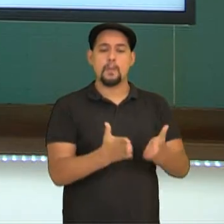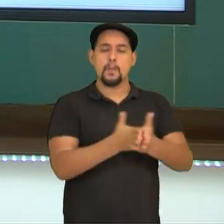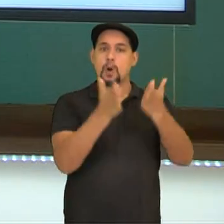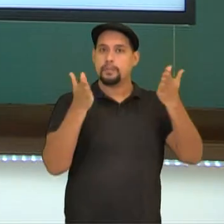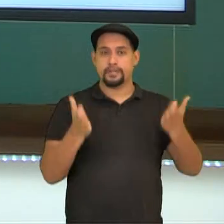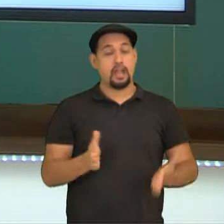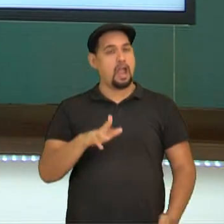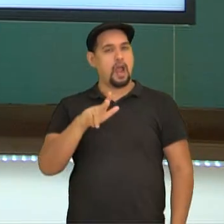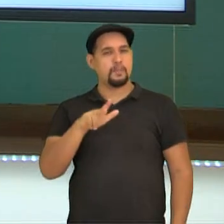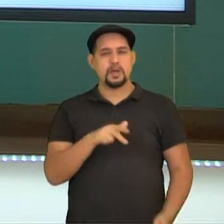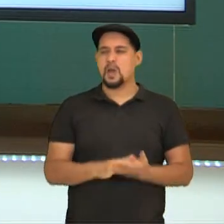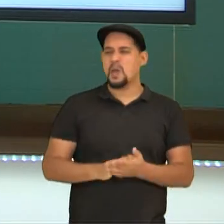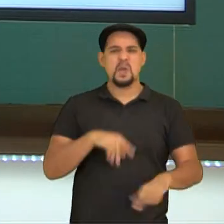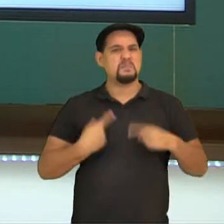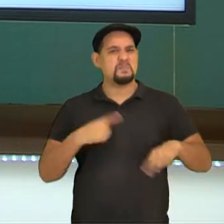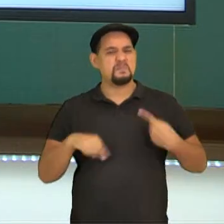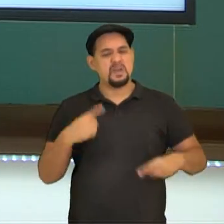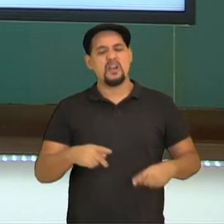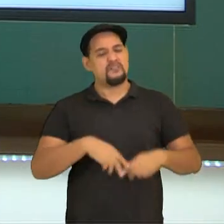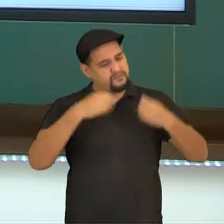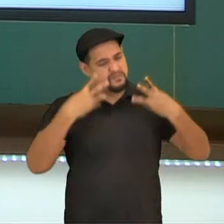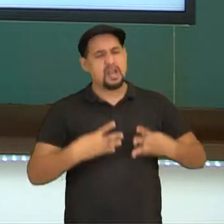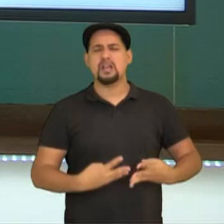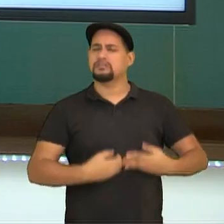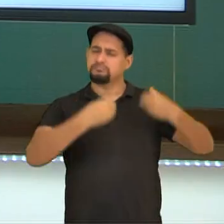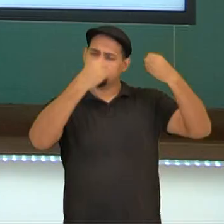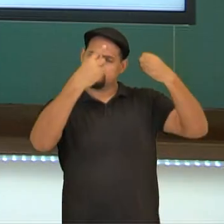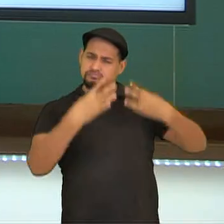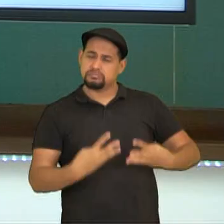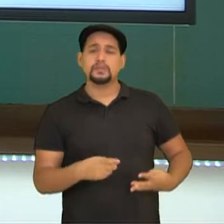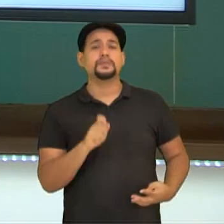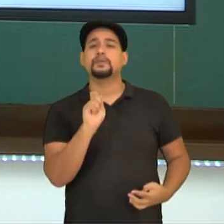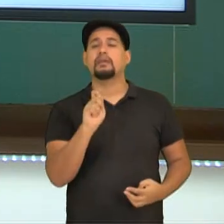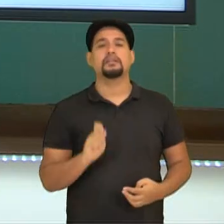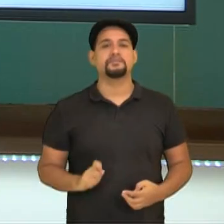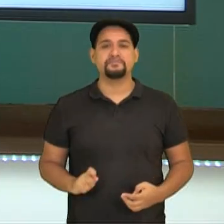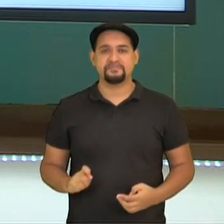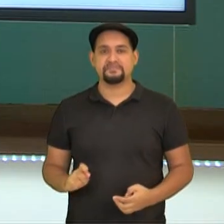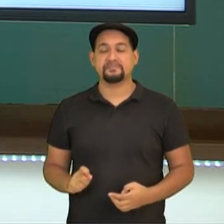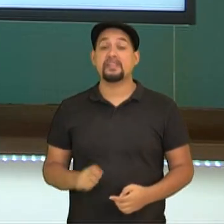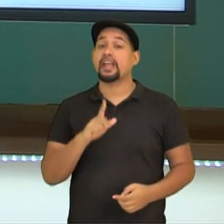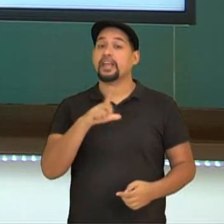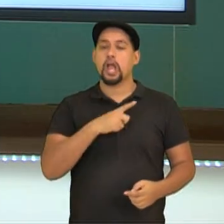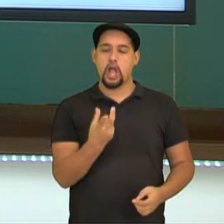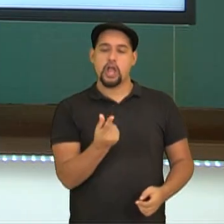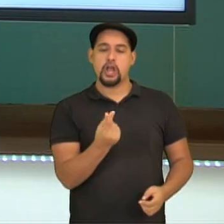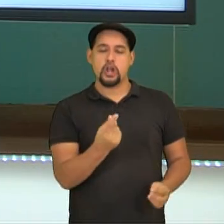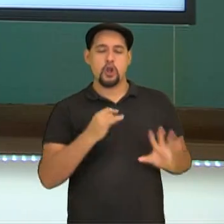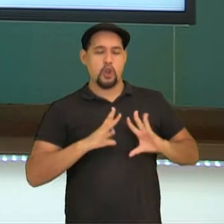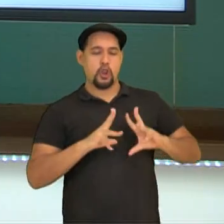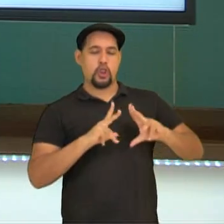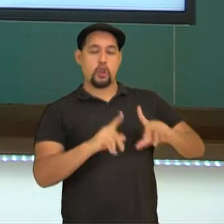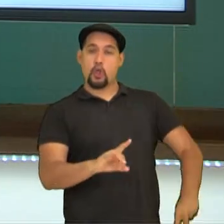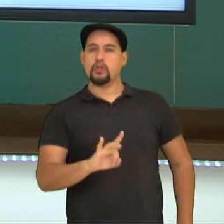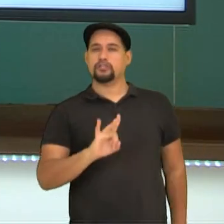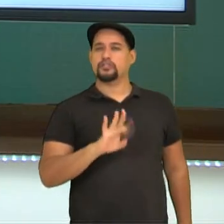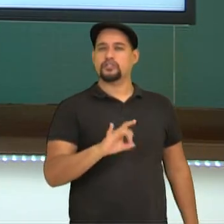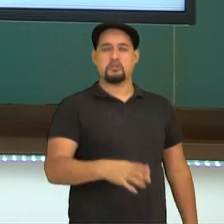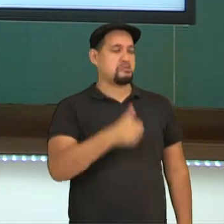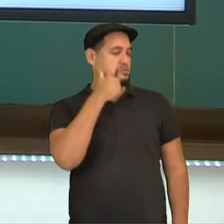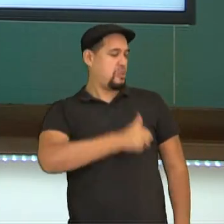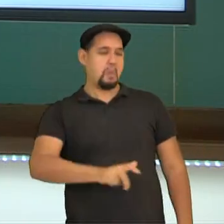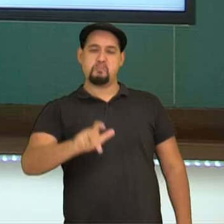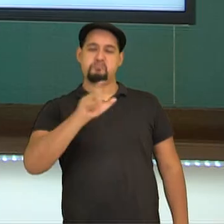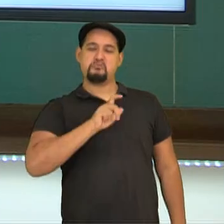a irmã discutiu argumentou, melhor dizendo, que a herança toda era dela. E já